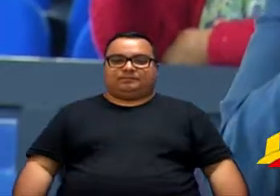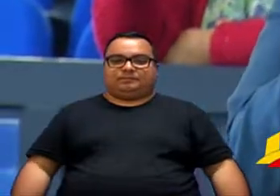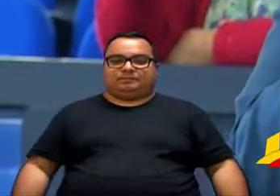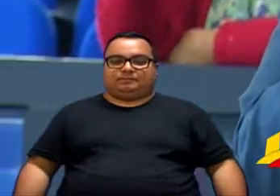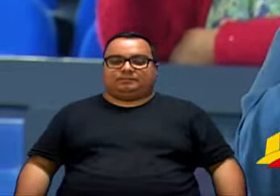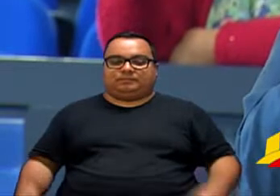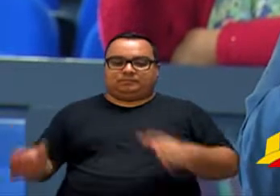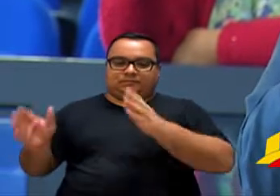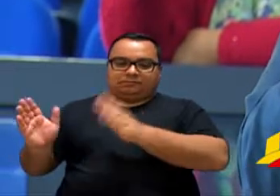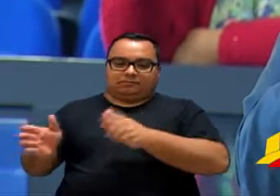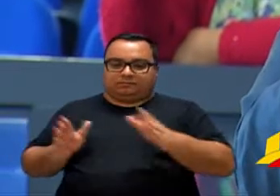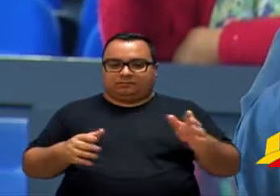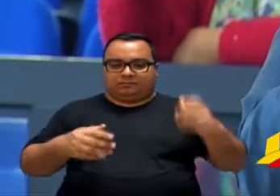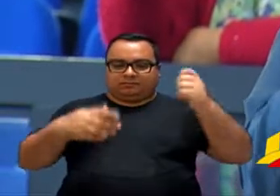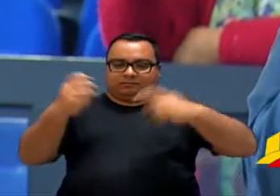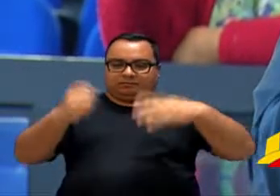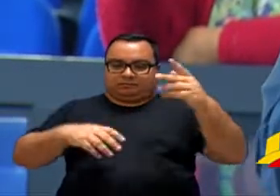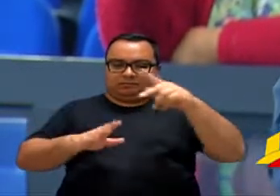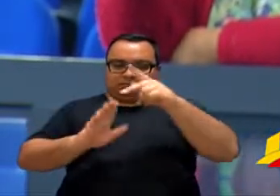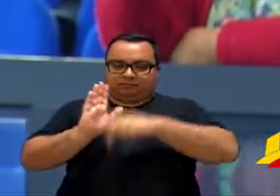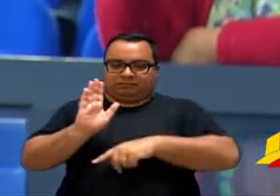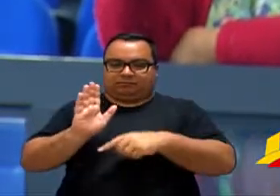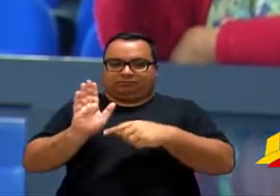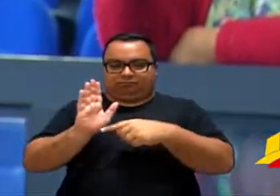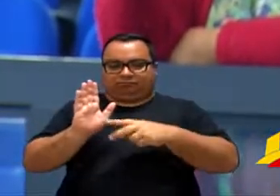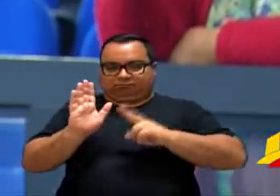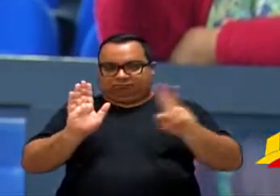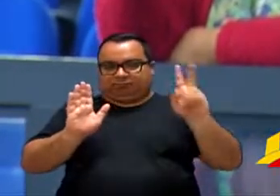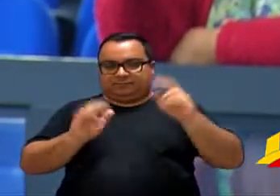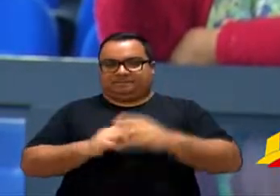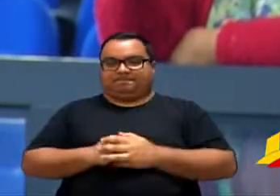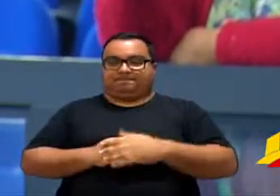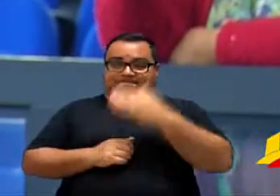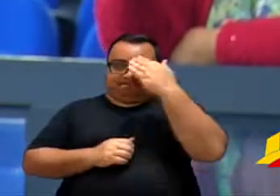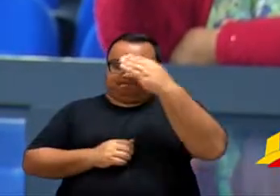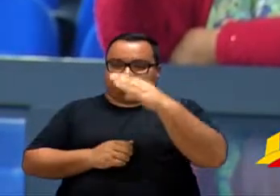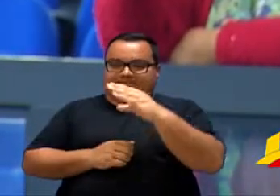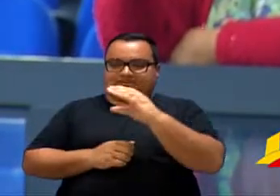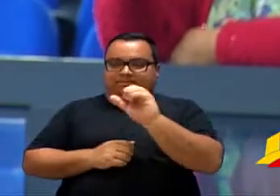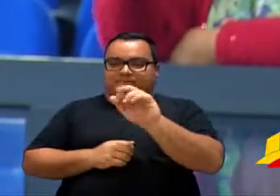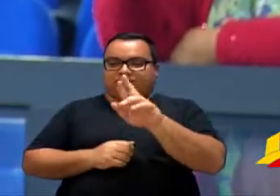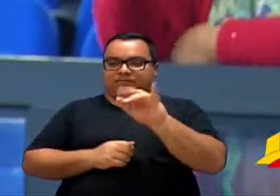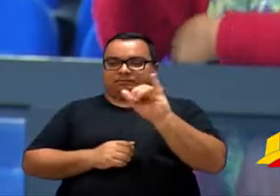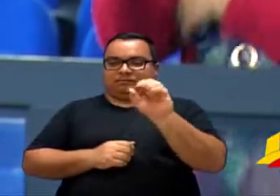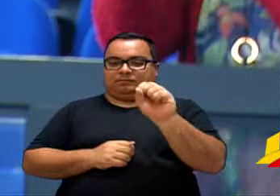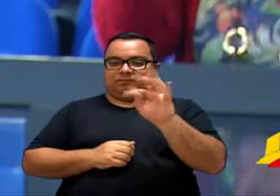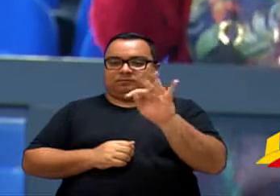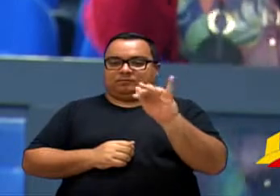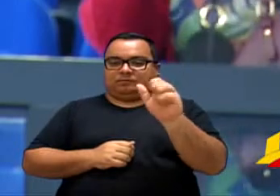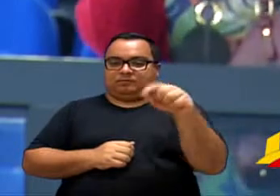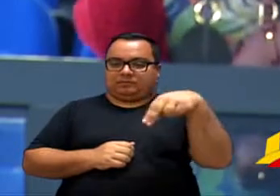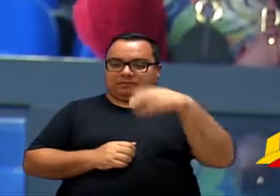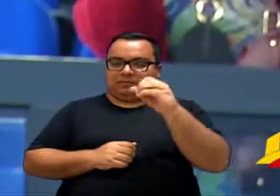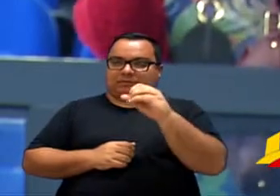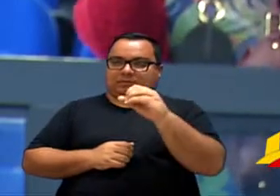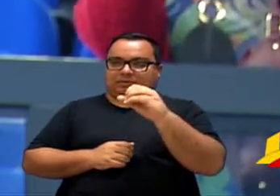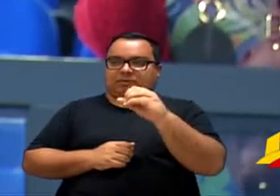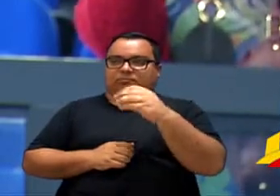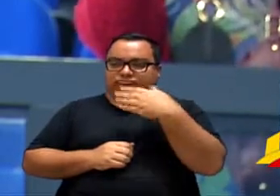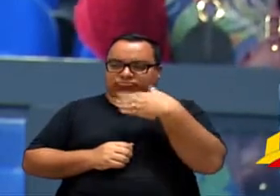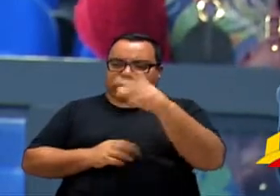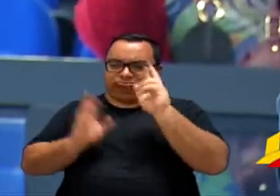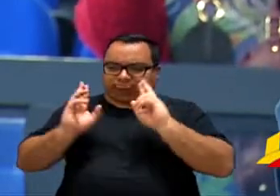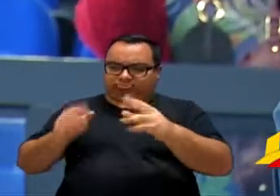excelente tem a palavra Cristiano respeito senhor conheço a sua pessoa não leve para o lado pessoal